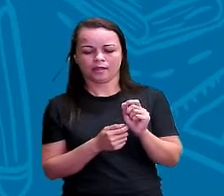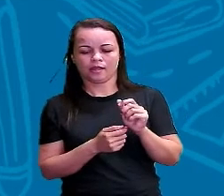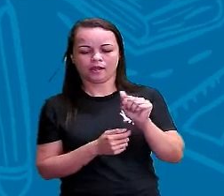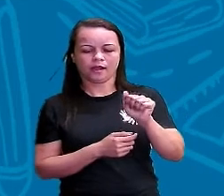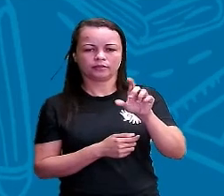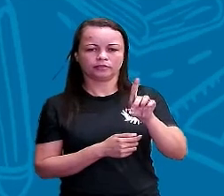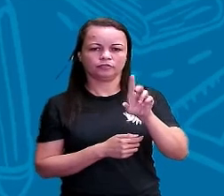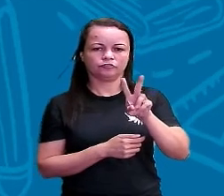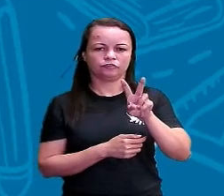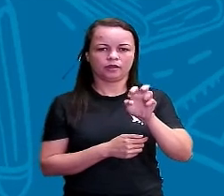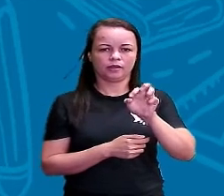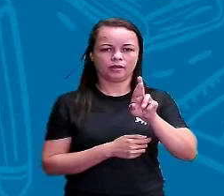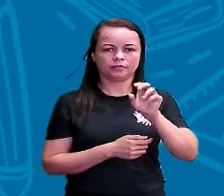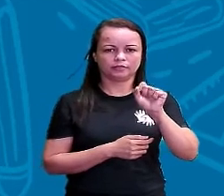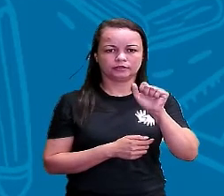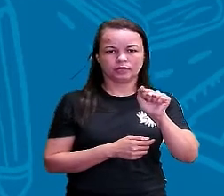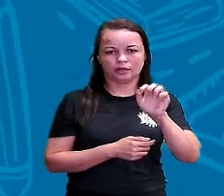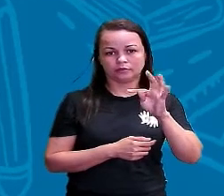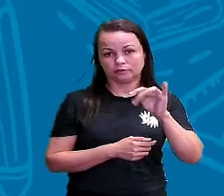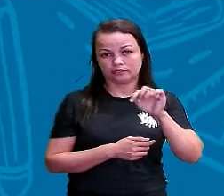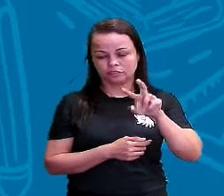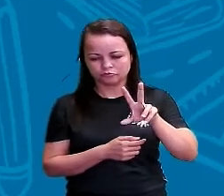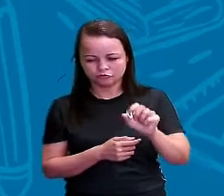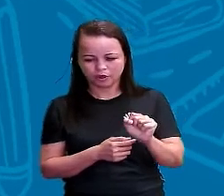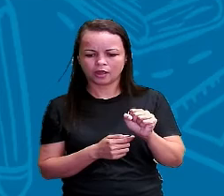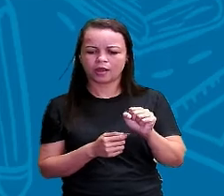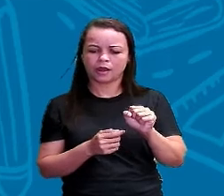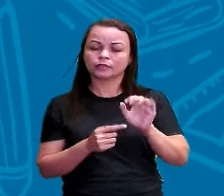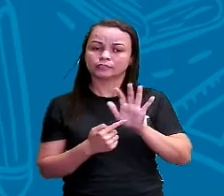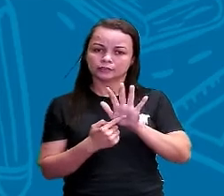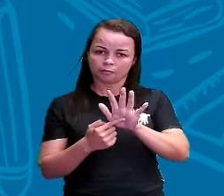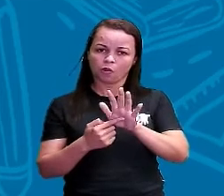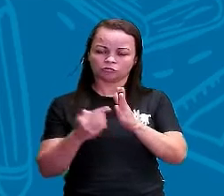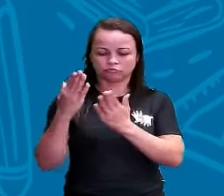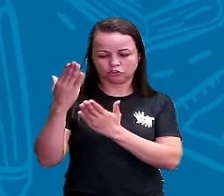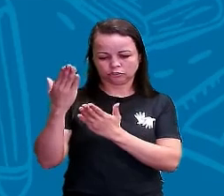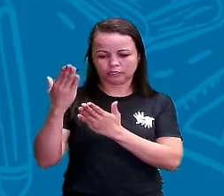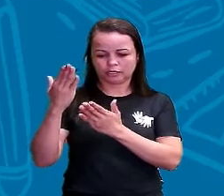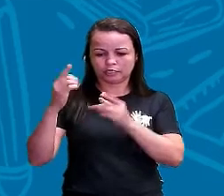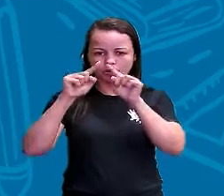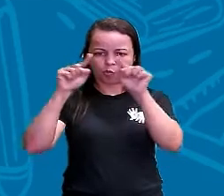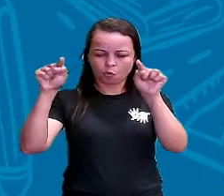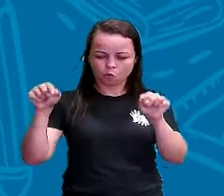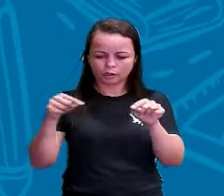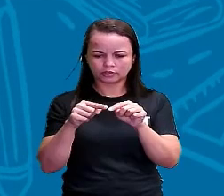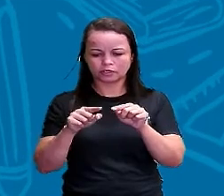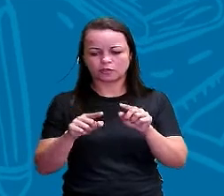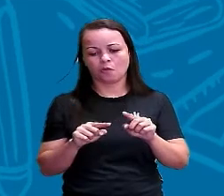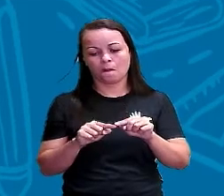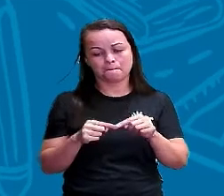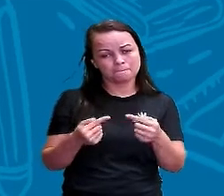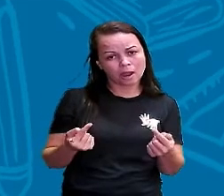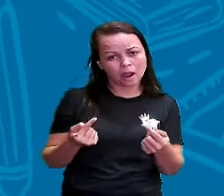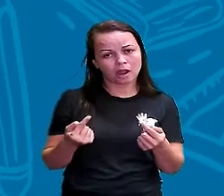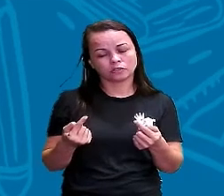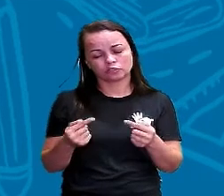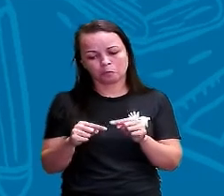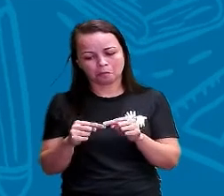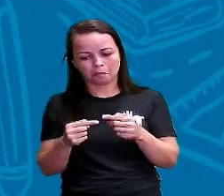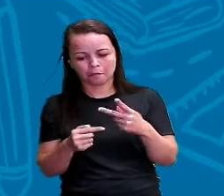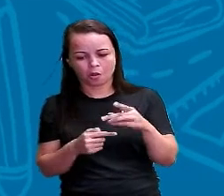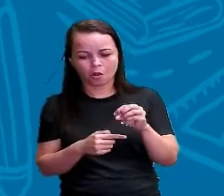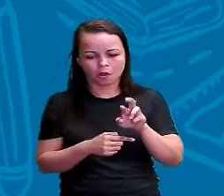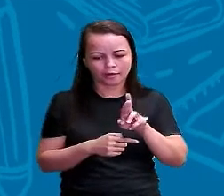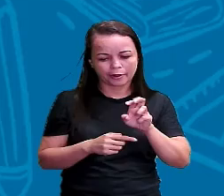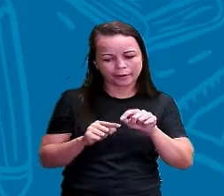todavia, entretanto, contudo, no entanto. Então, ele caiu, mas não se machucou,